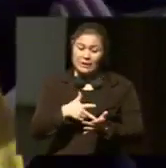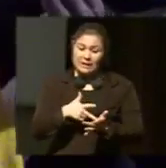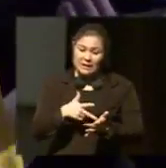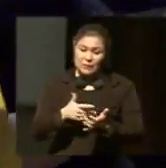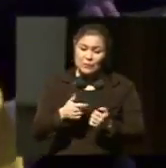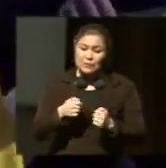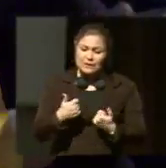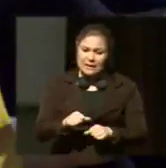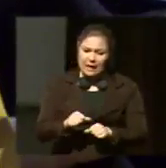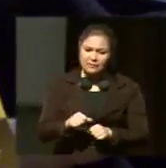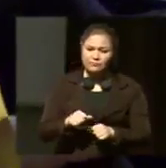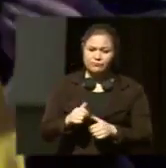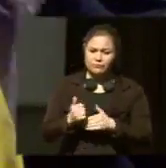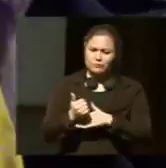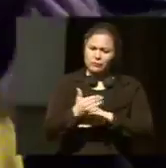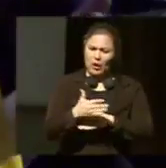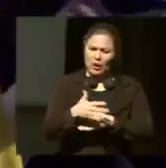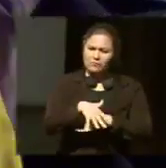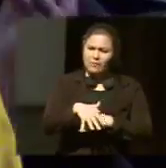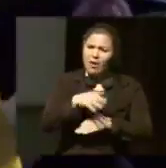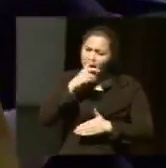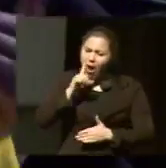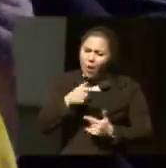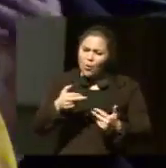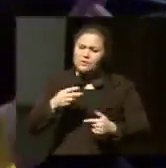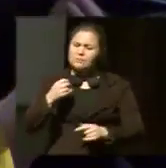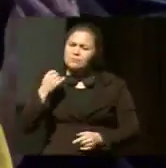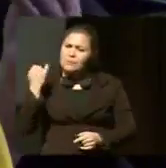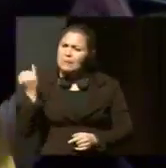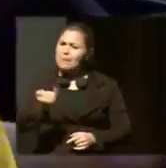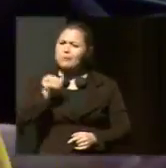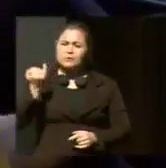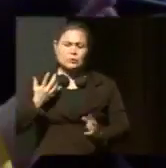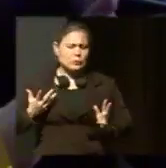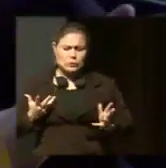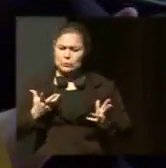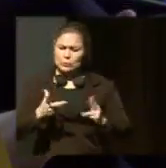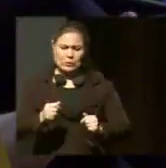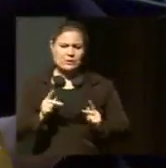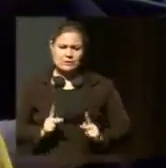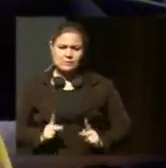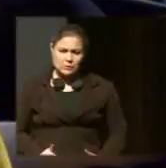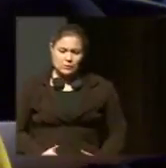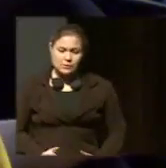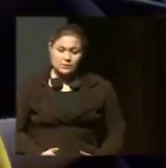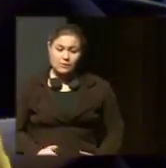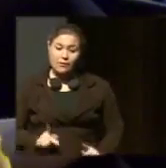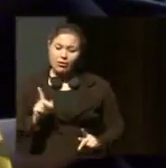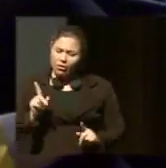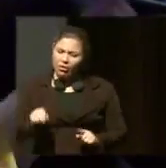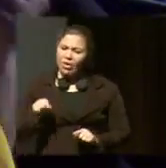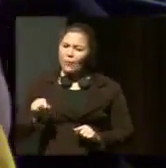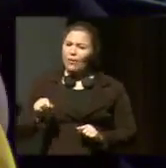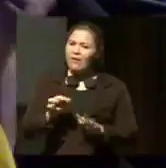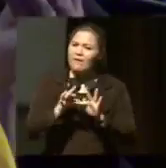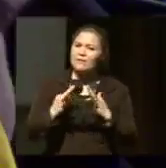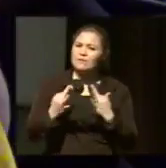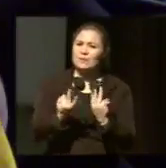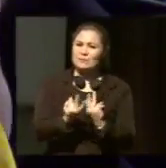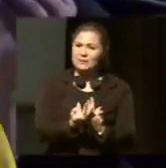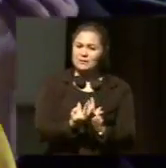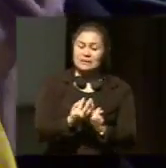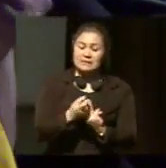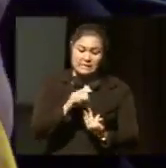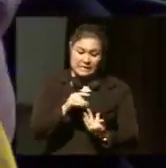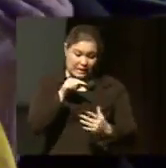por detrás disso é algo fundamental na vida de todas as pessoas, que é a família. Se ele não